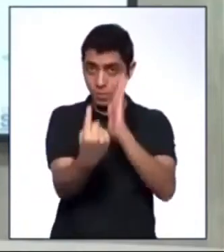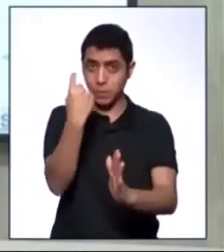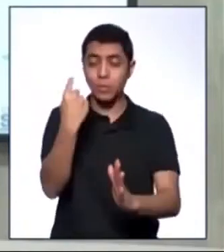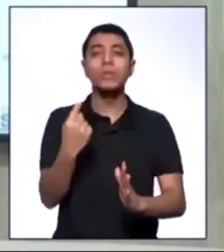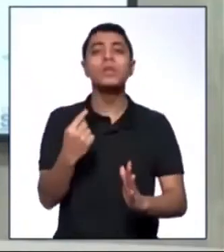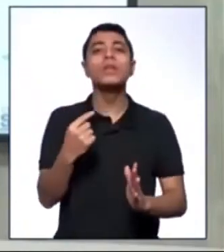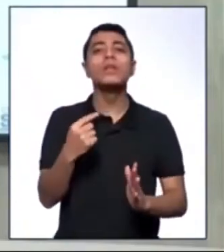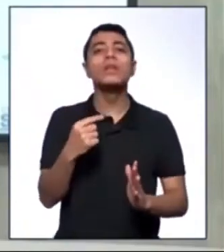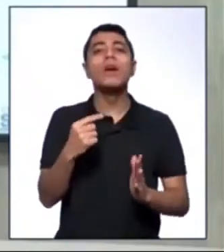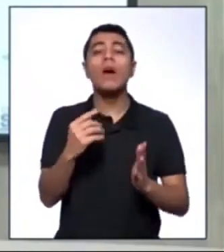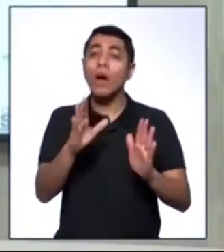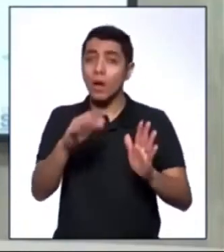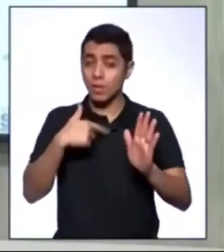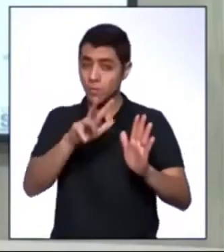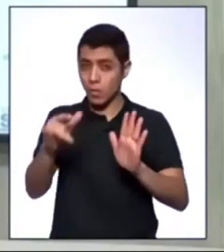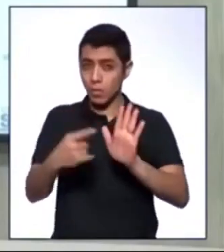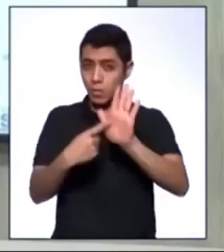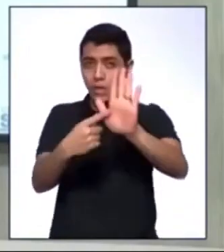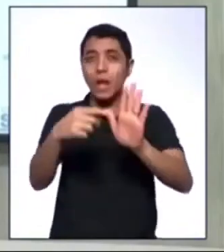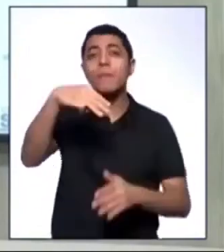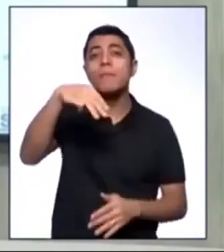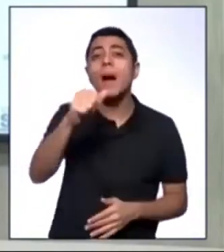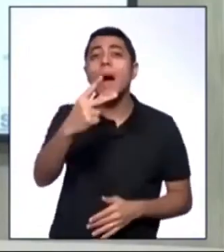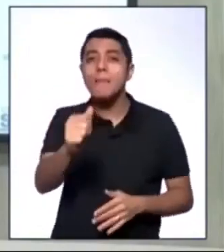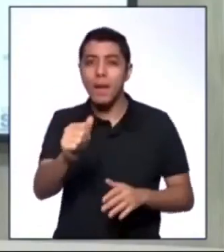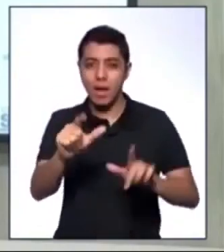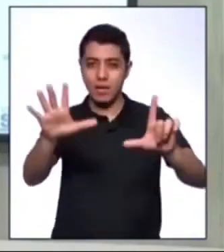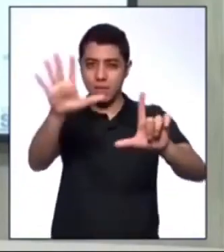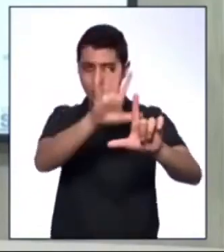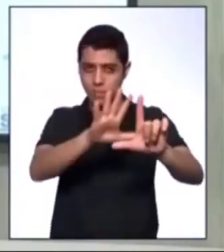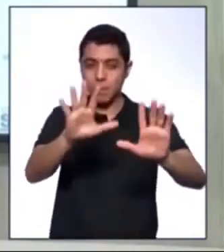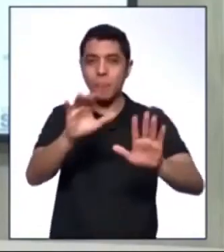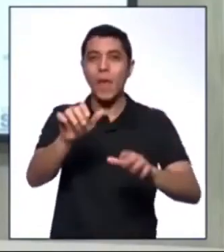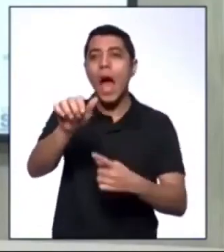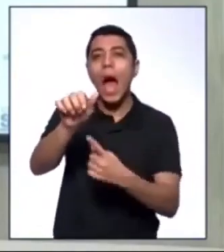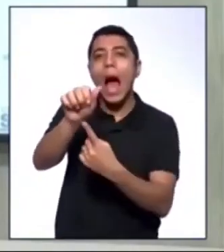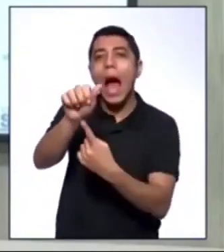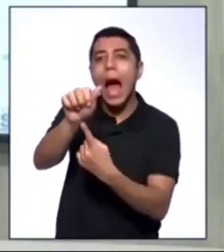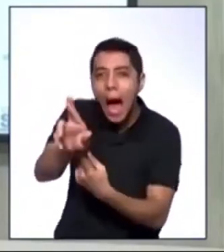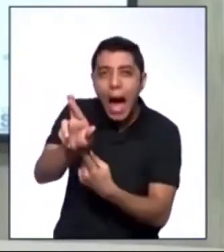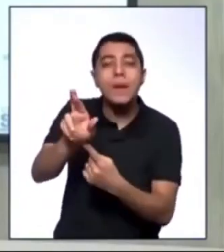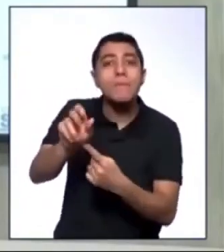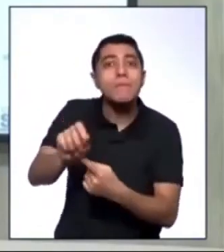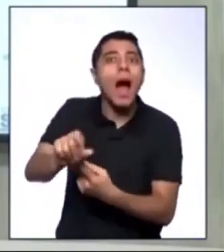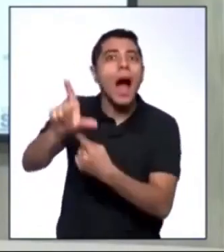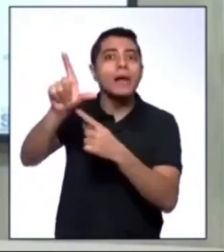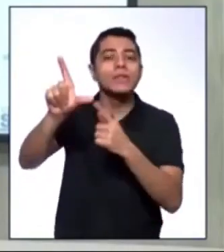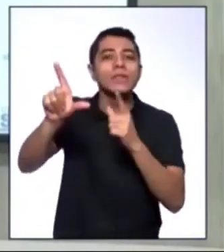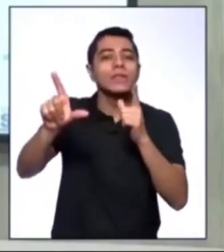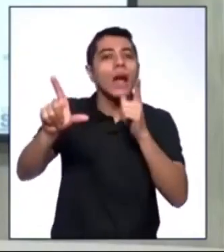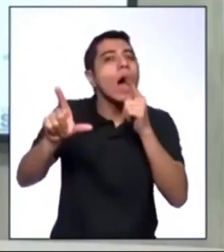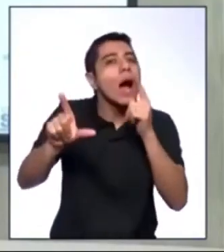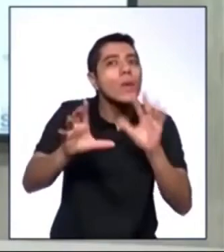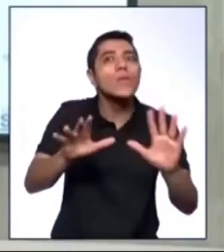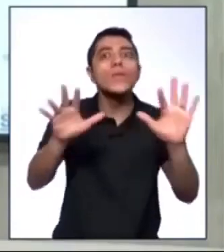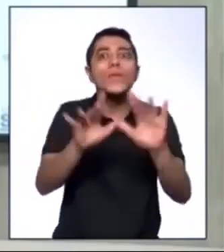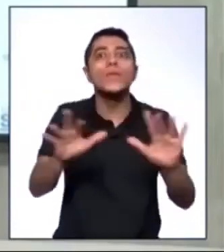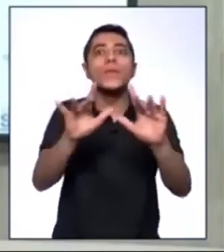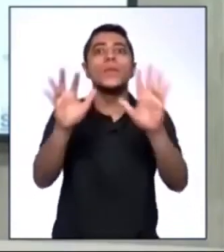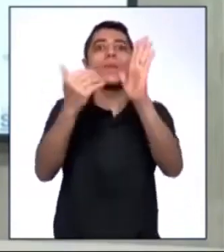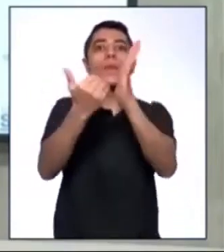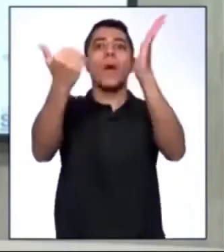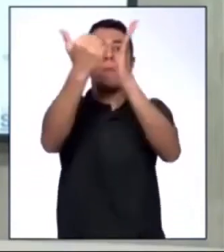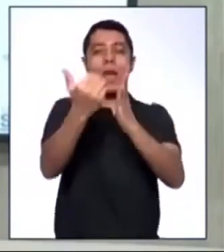mapa aqui interessante. Quanto mais perto do ar, mais úmido. Ah, essa aqui, galera, é uma imagem que exemplifica a formação de uma frente fria. Olha